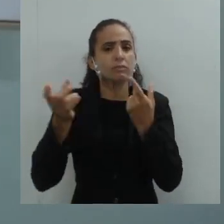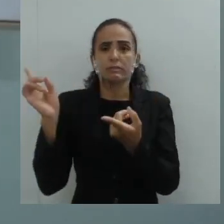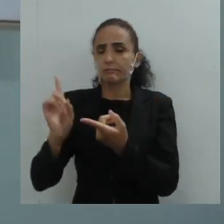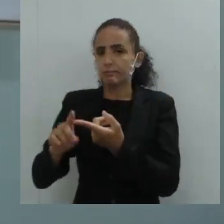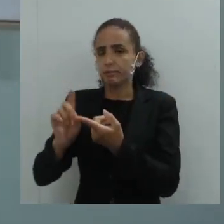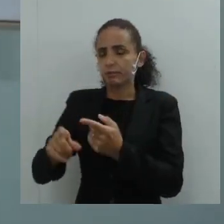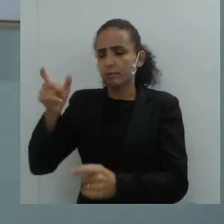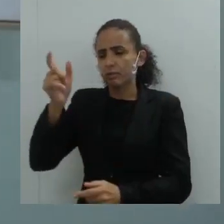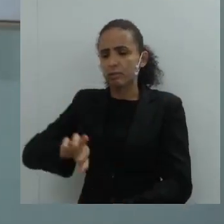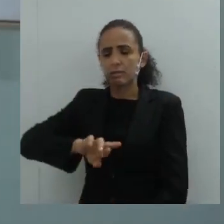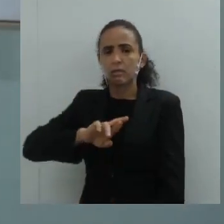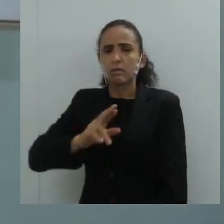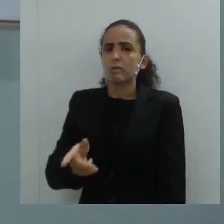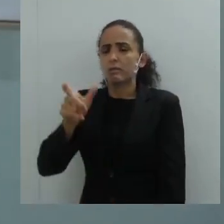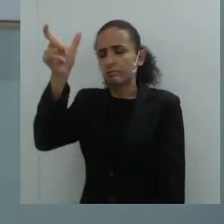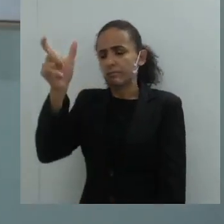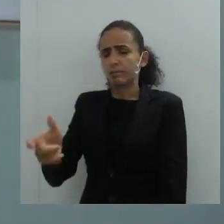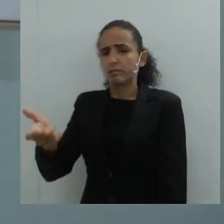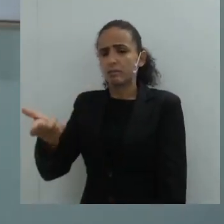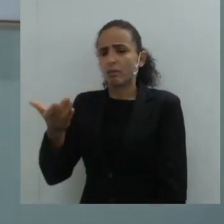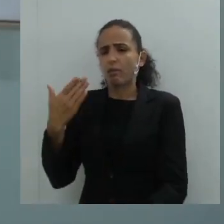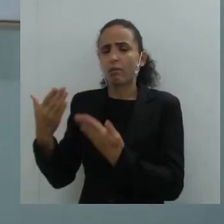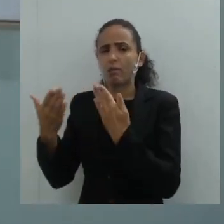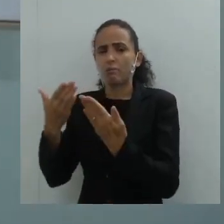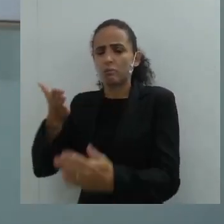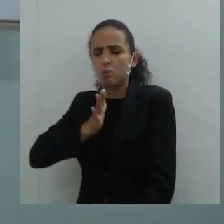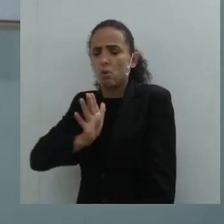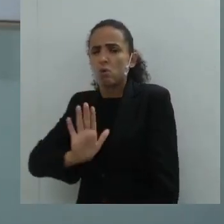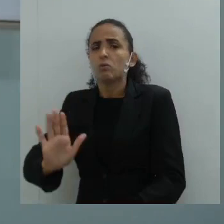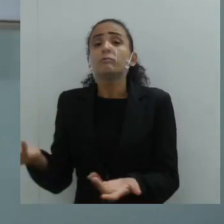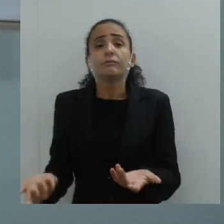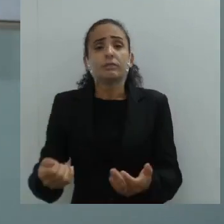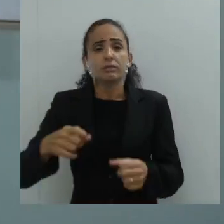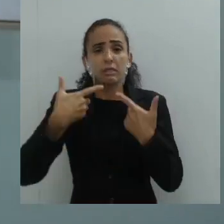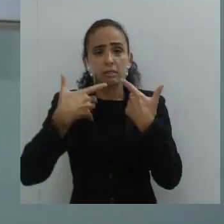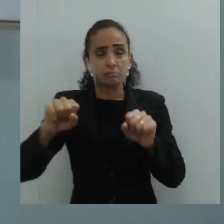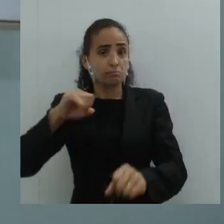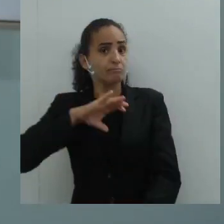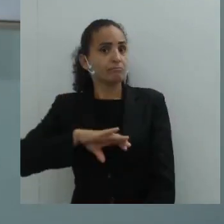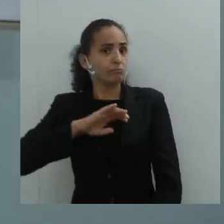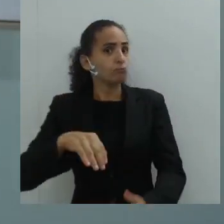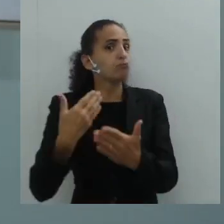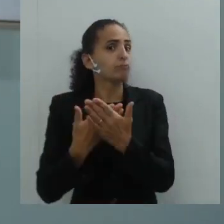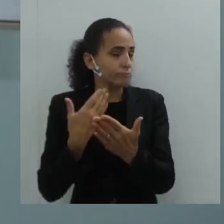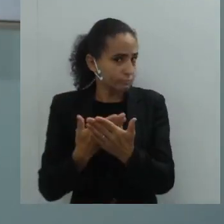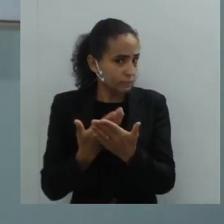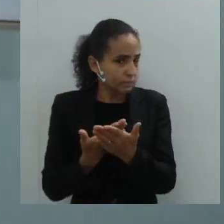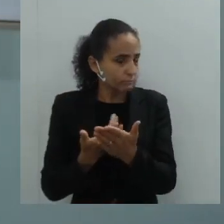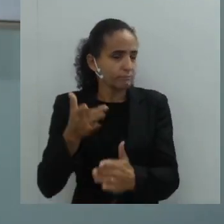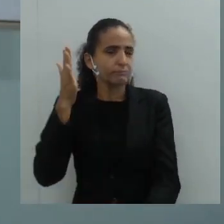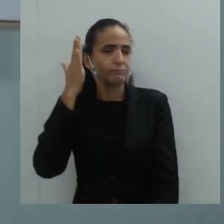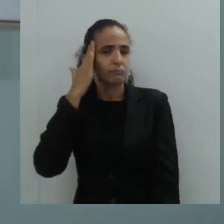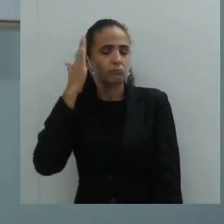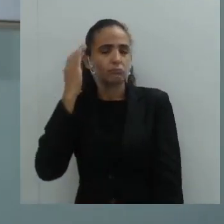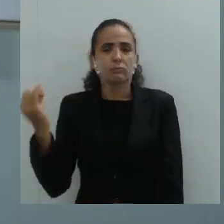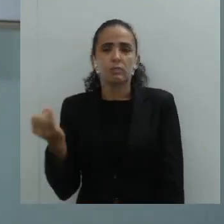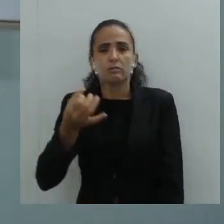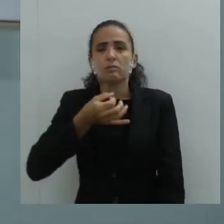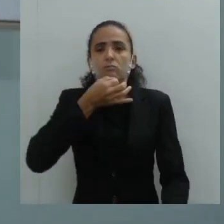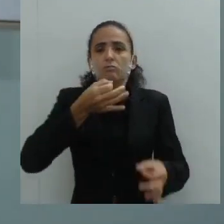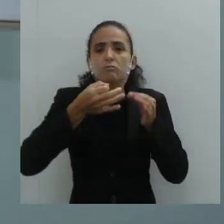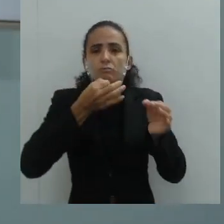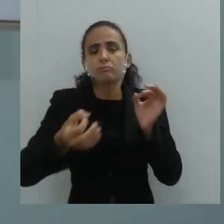sermos contra o discurso de ódio em nossas aulas de língua portuguesa? É importante salientar sempre a